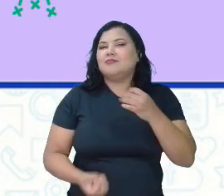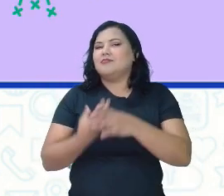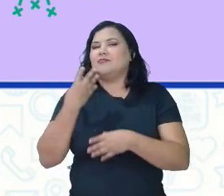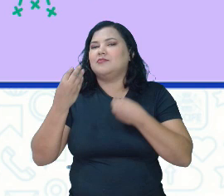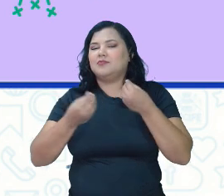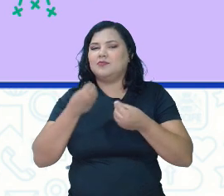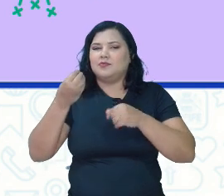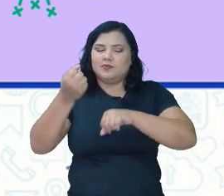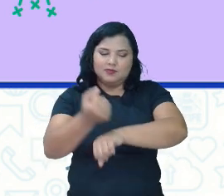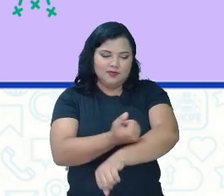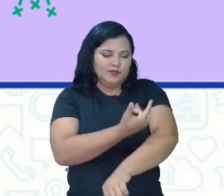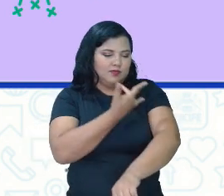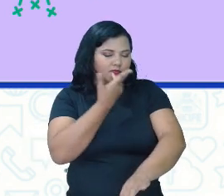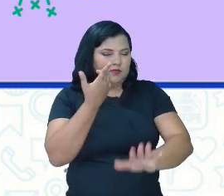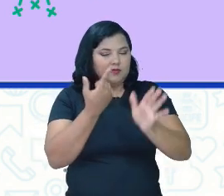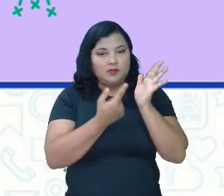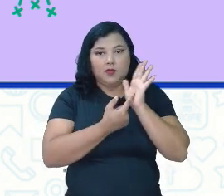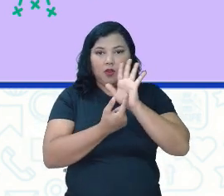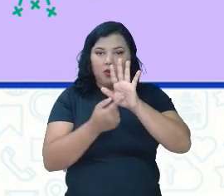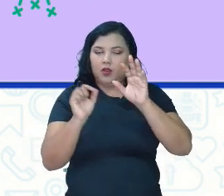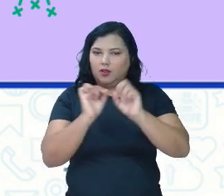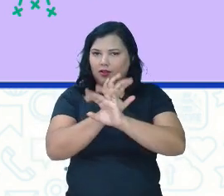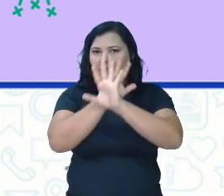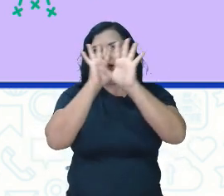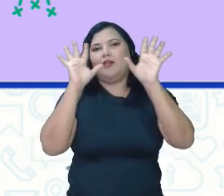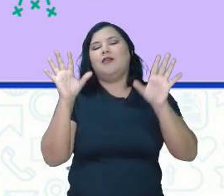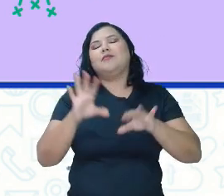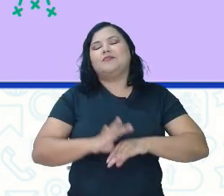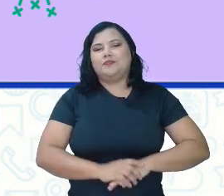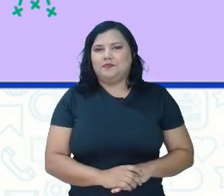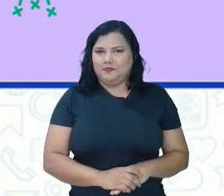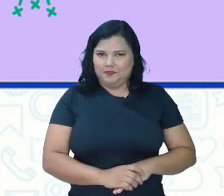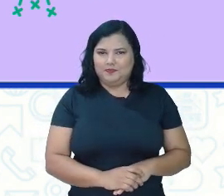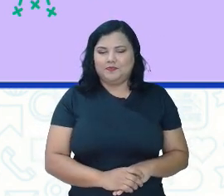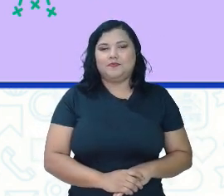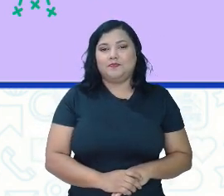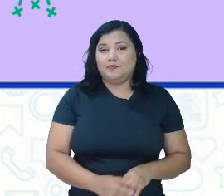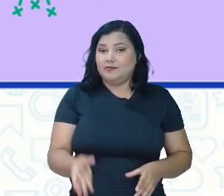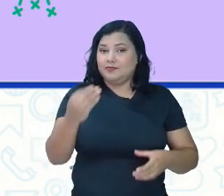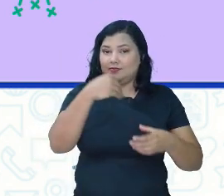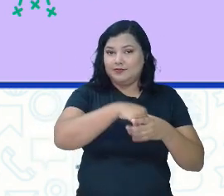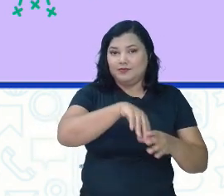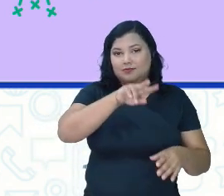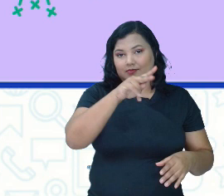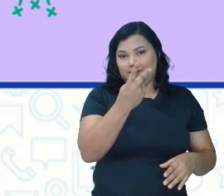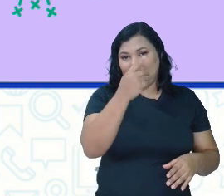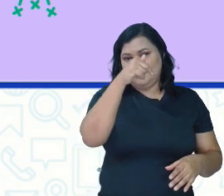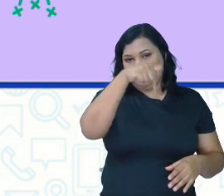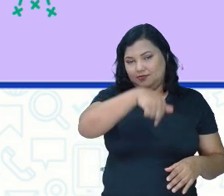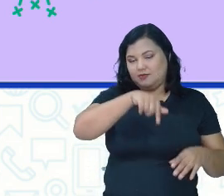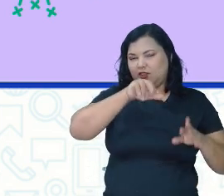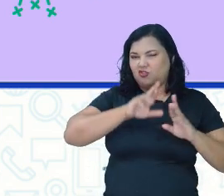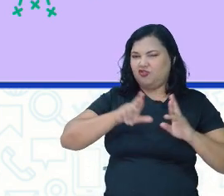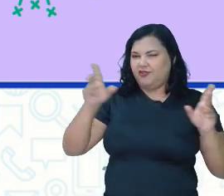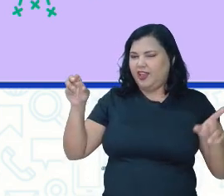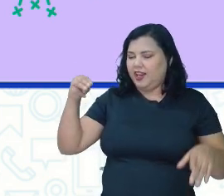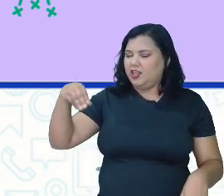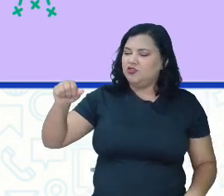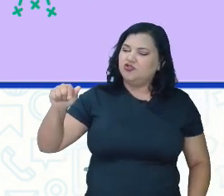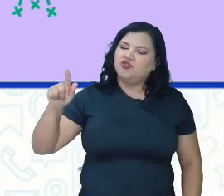suas emoções fiquem claras. Nas HQs, ao contrário